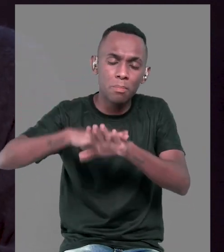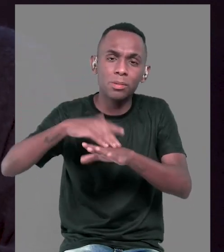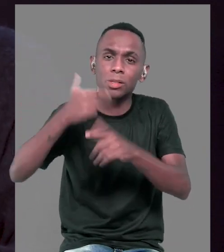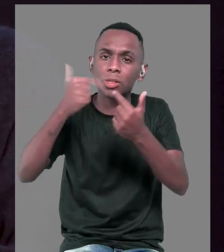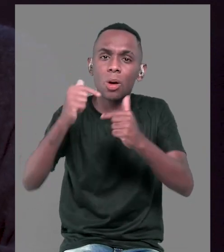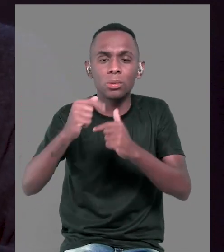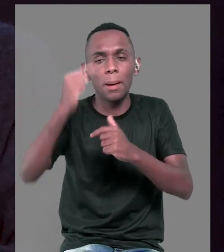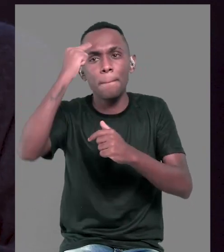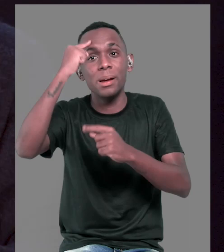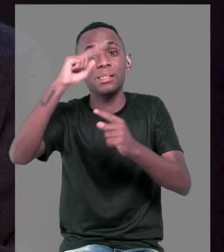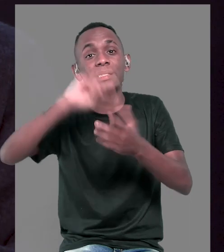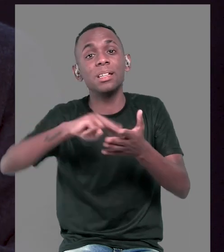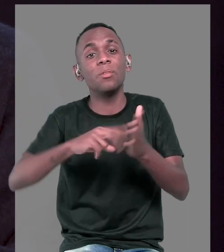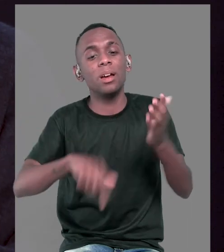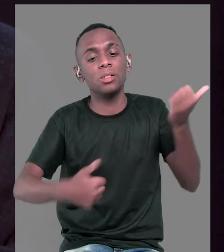pensamentos,